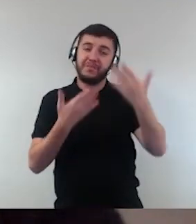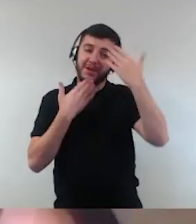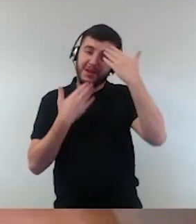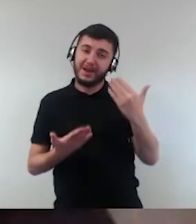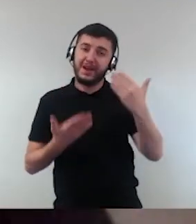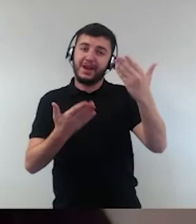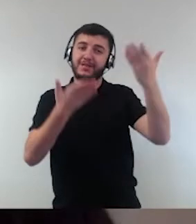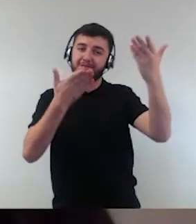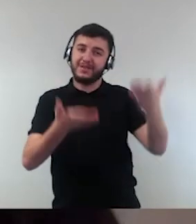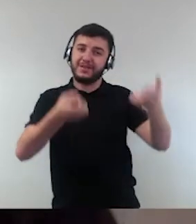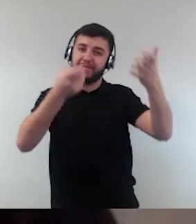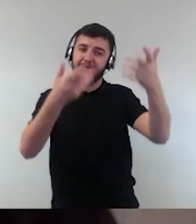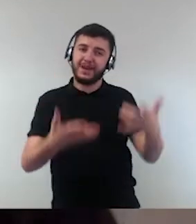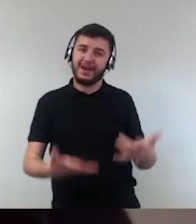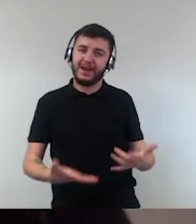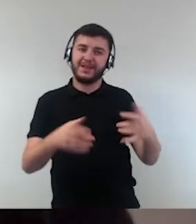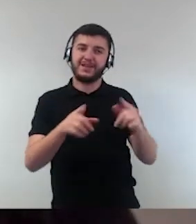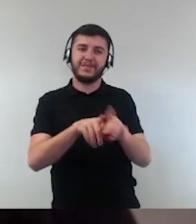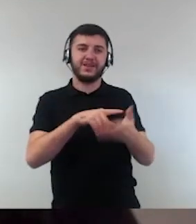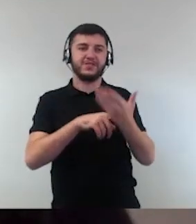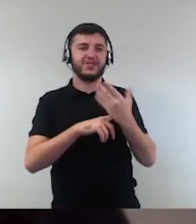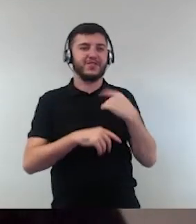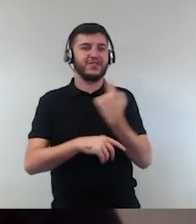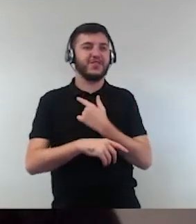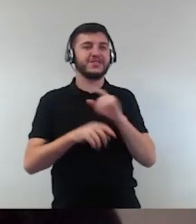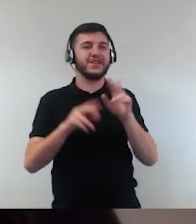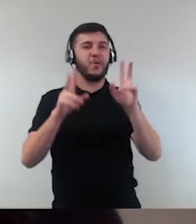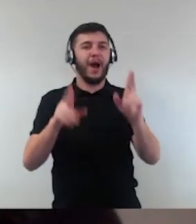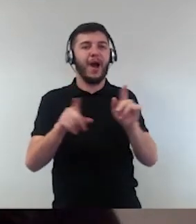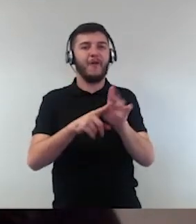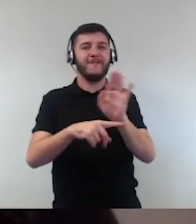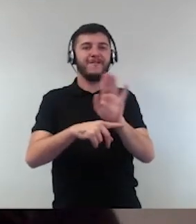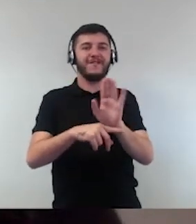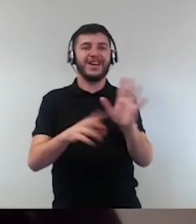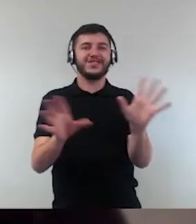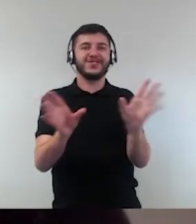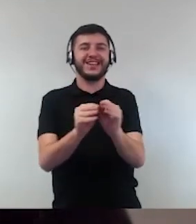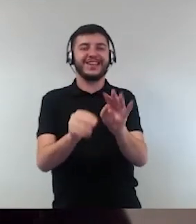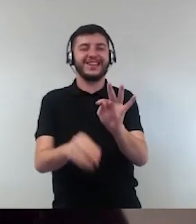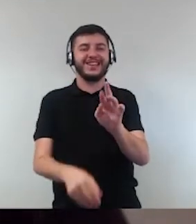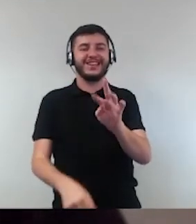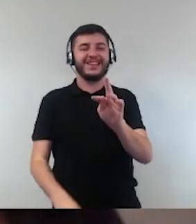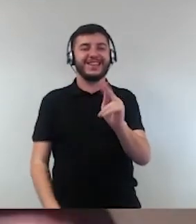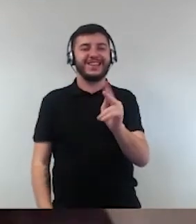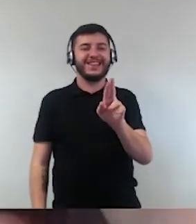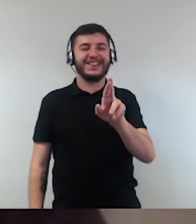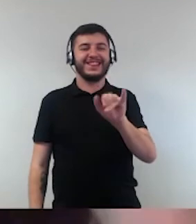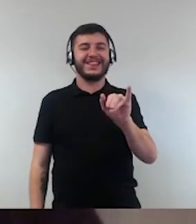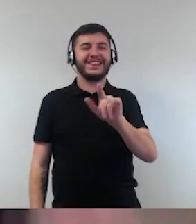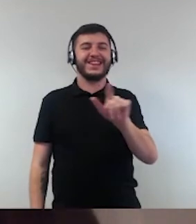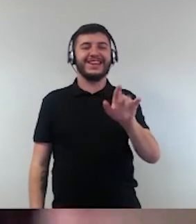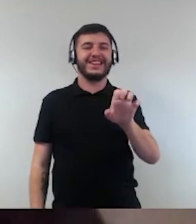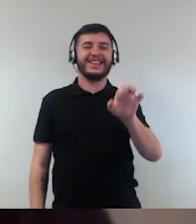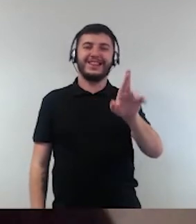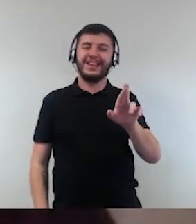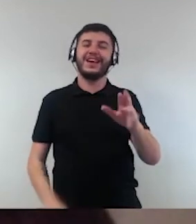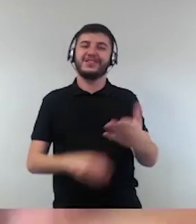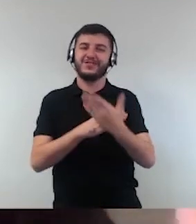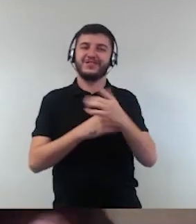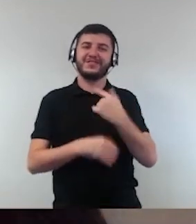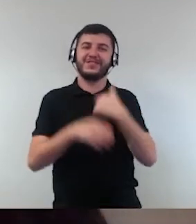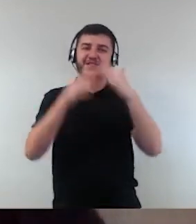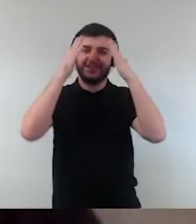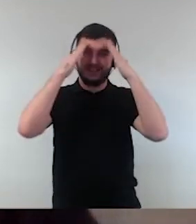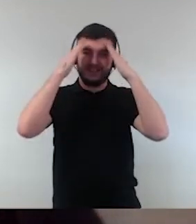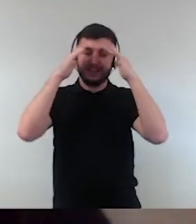é sempre um tema tão difícil, mas você conseguiu aí desmistificar essa dificuldade. Eu tenho algumas ponderações para